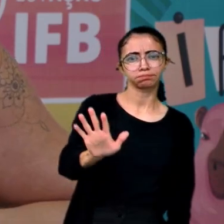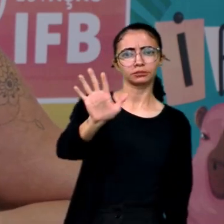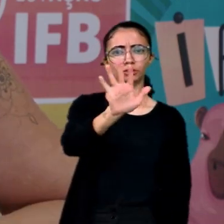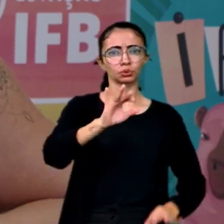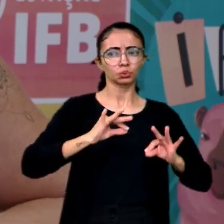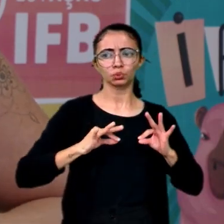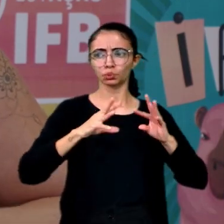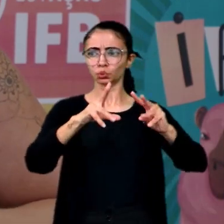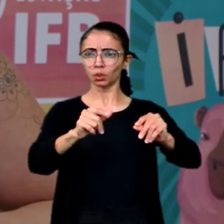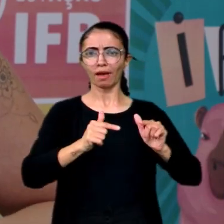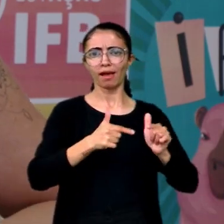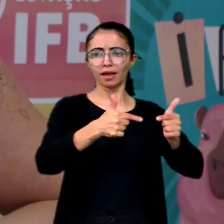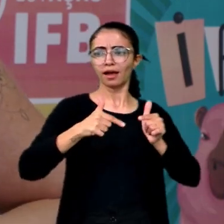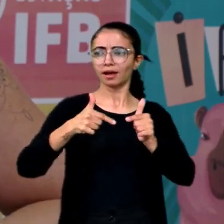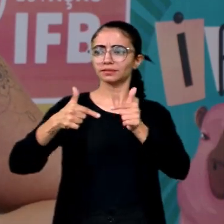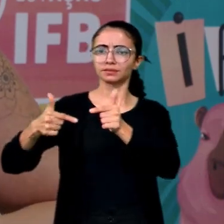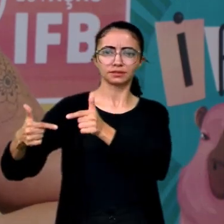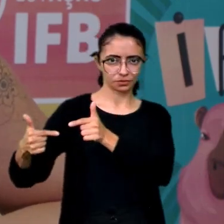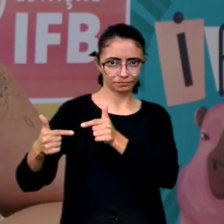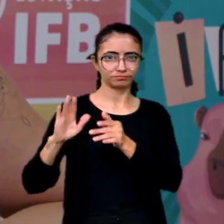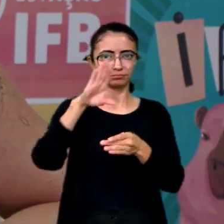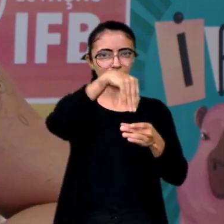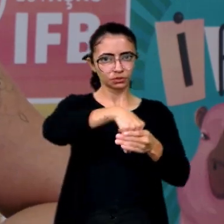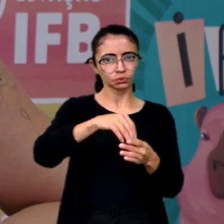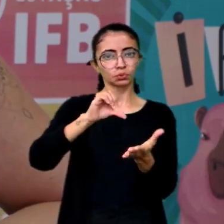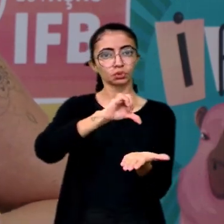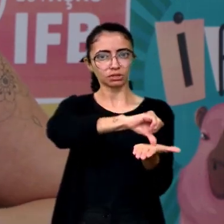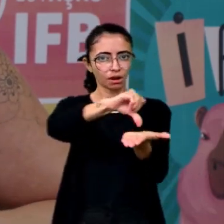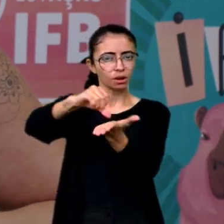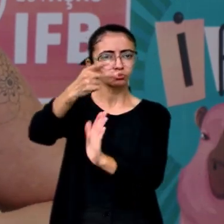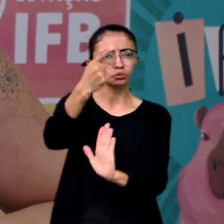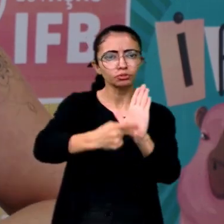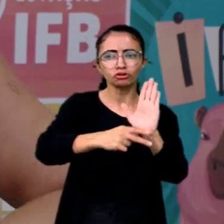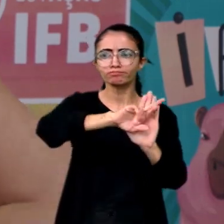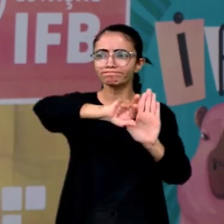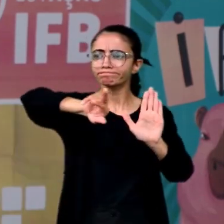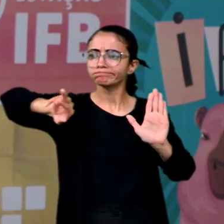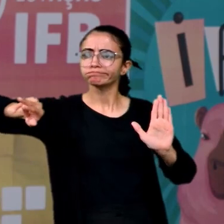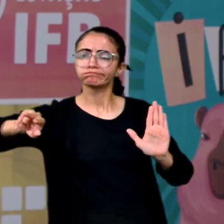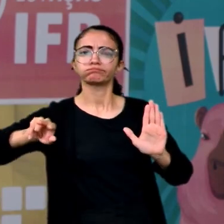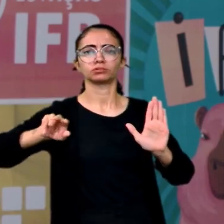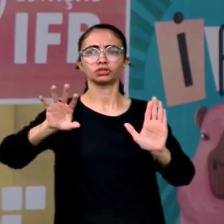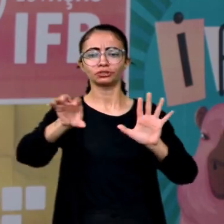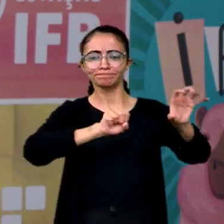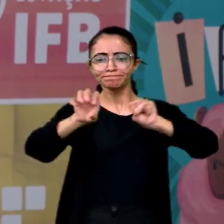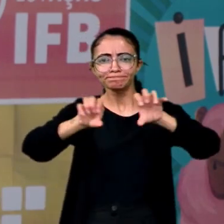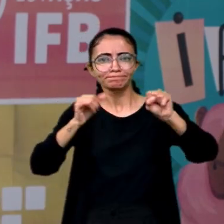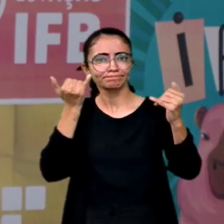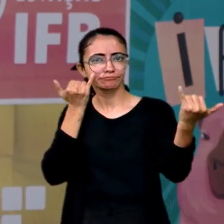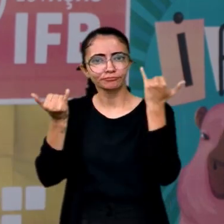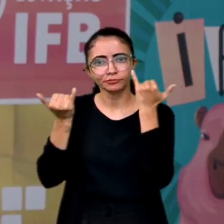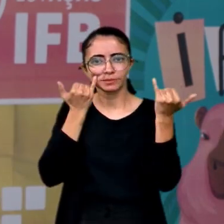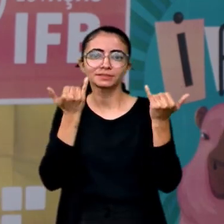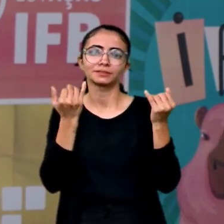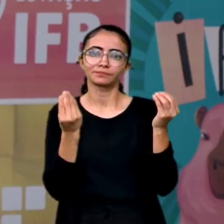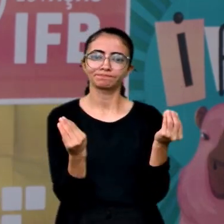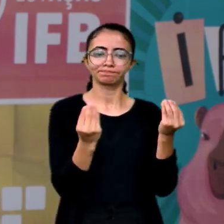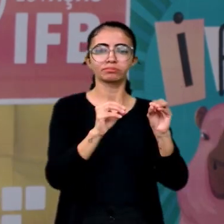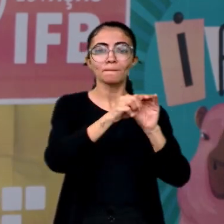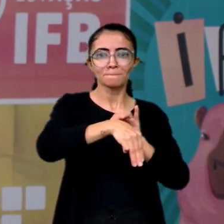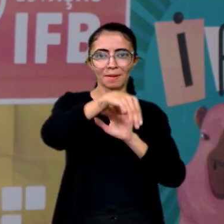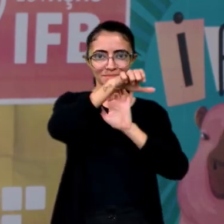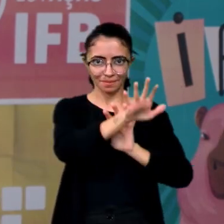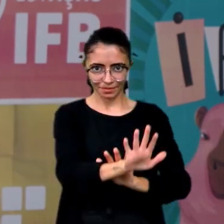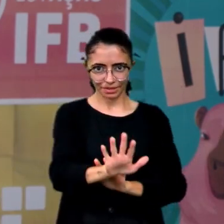era feito, de tudo que é feito nos campos, de projetos. A gente falou, caramba, como é que a gente tem tanta coisa e não sabia, né? E aí